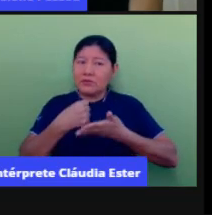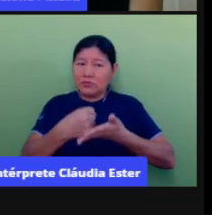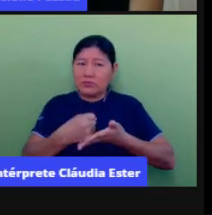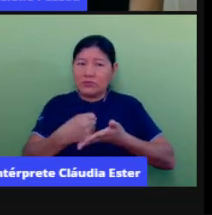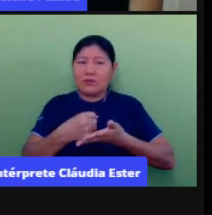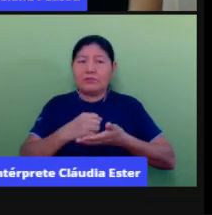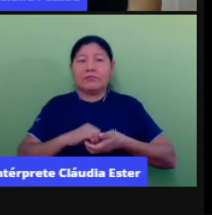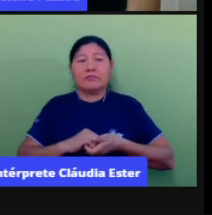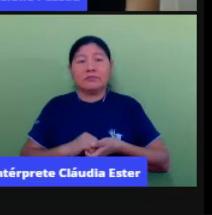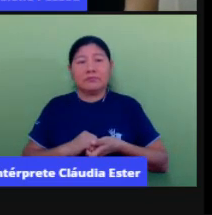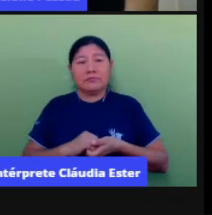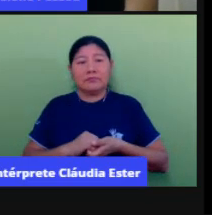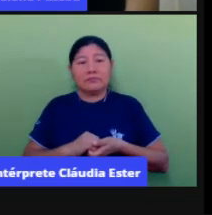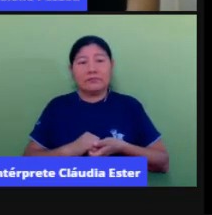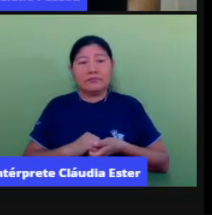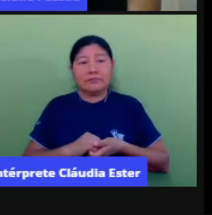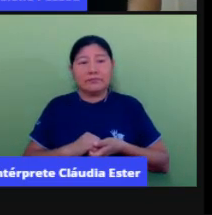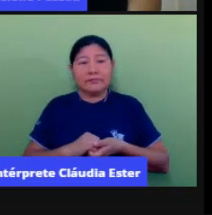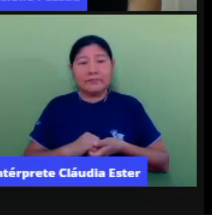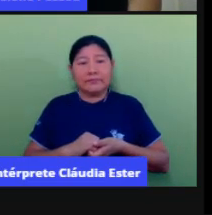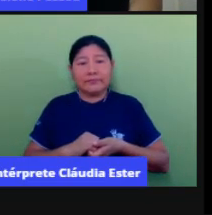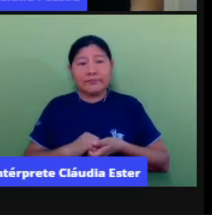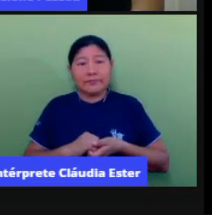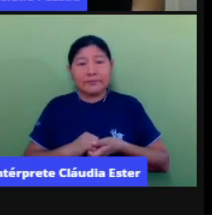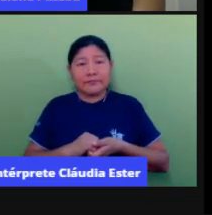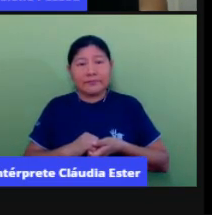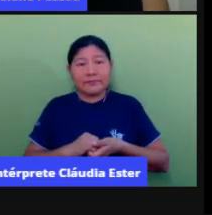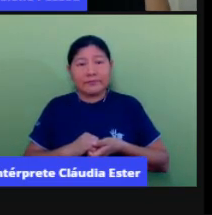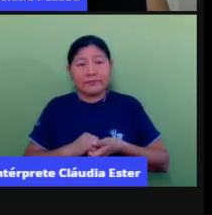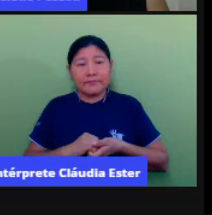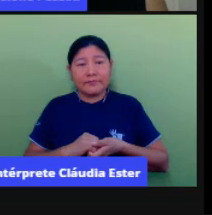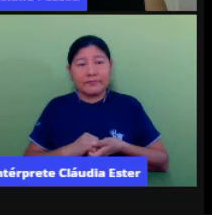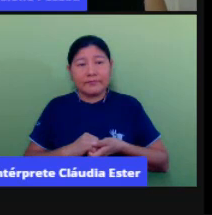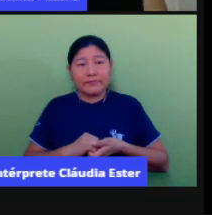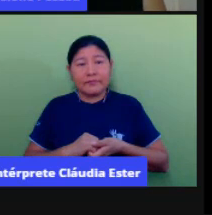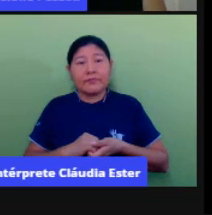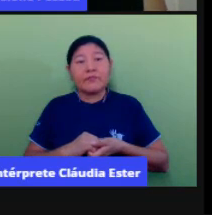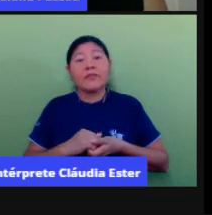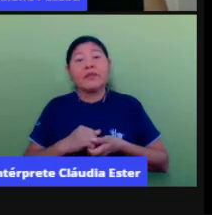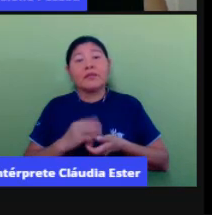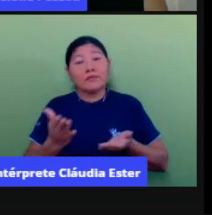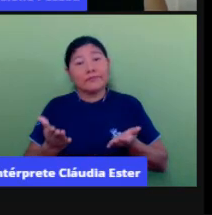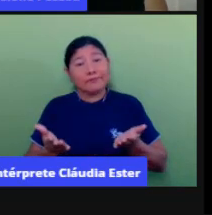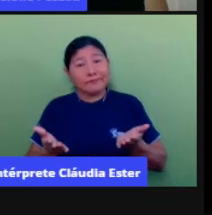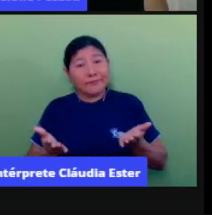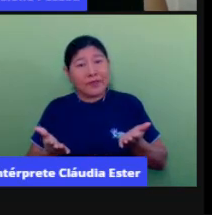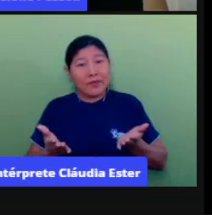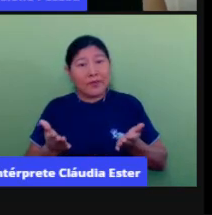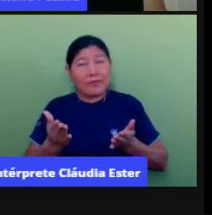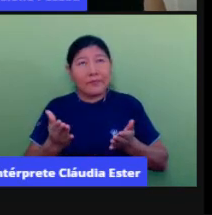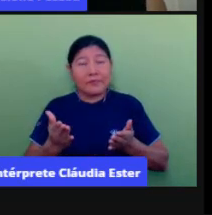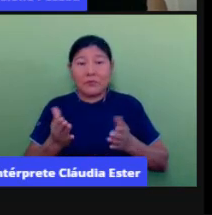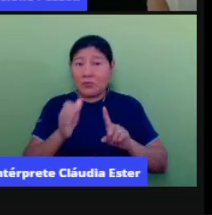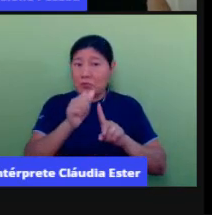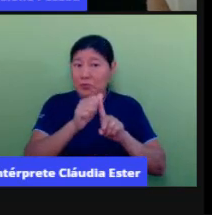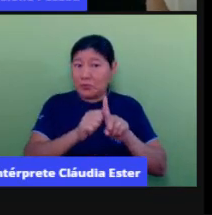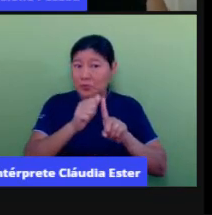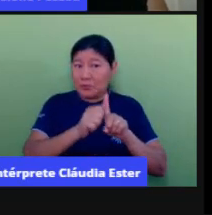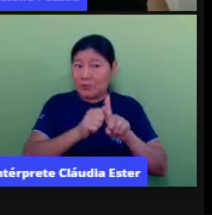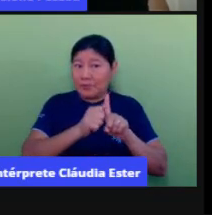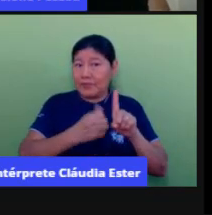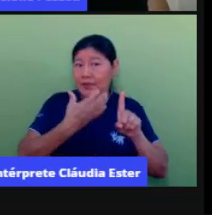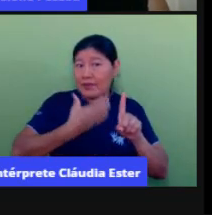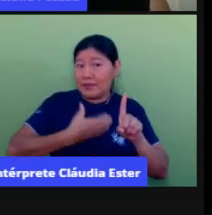Pode passar o slide, então, por favor. Né? E aí, bom, quando chega em dezembro de 2020, né,